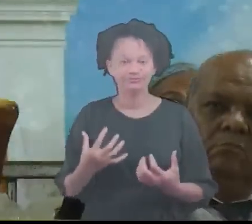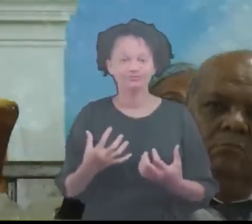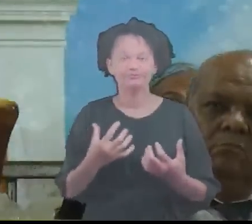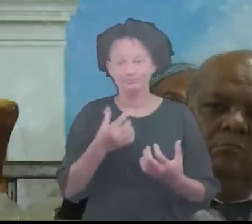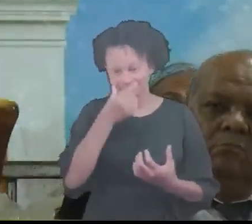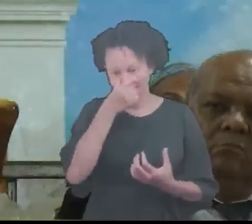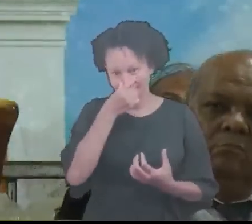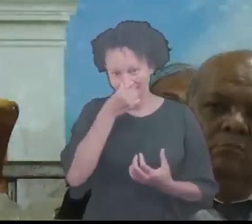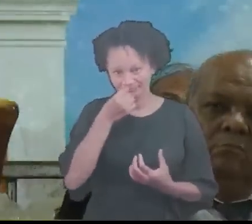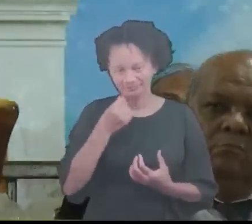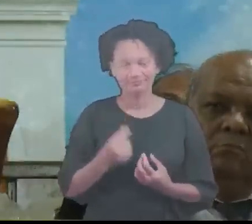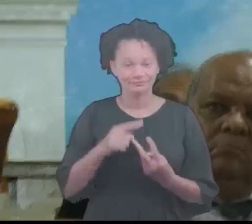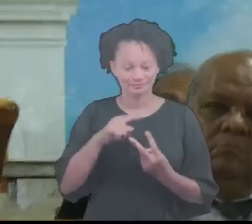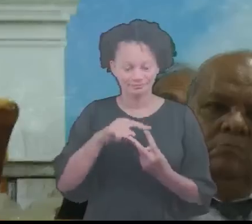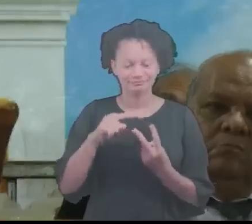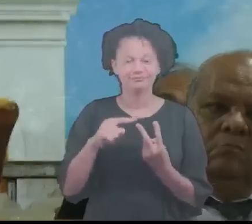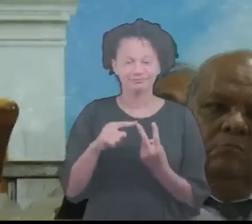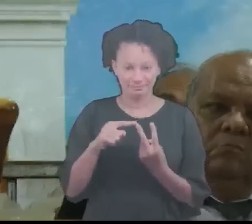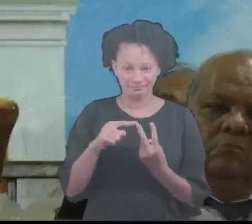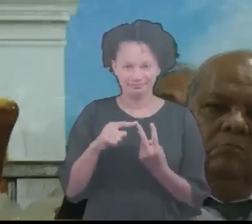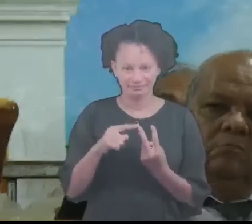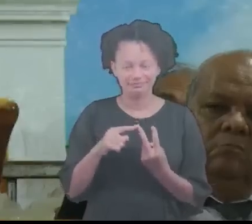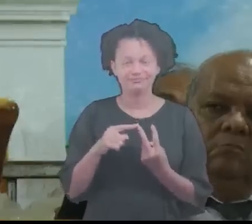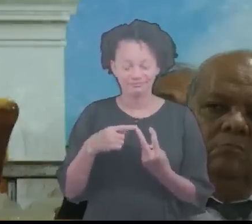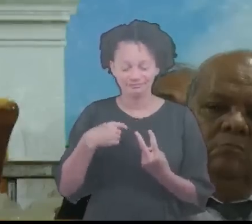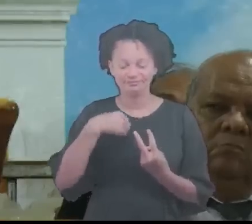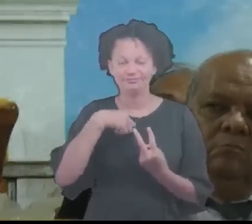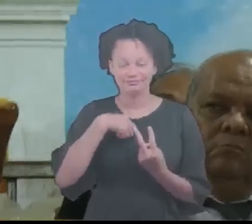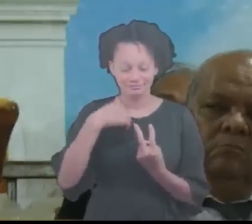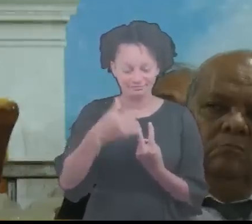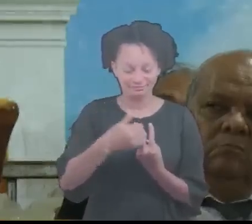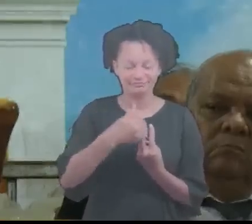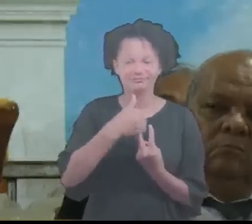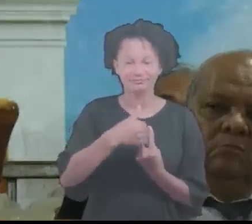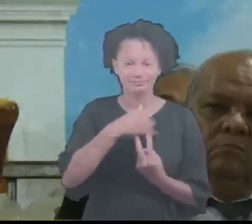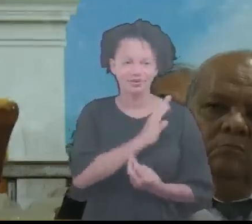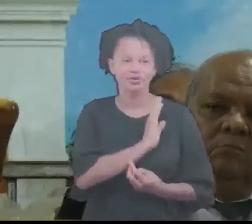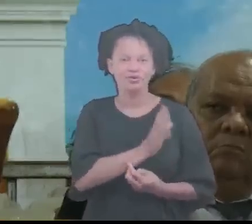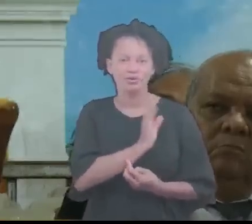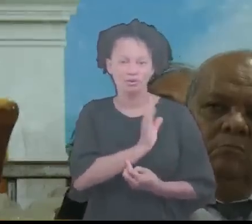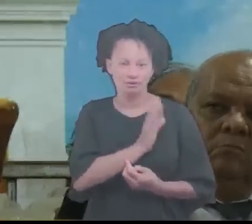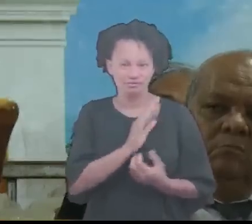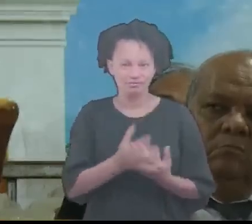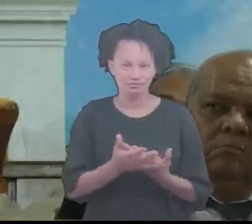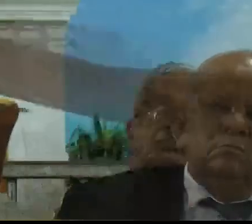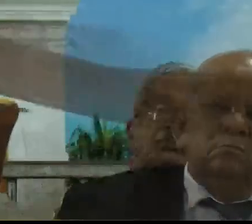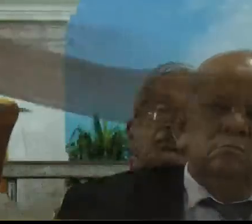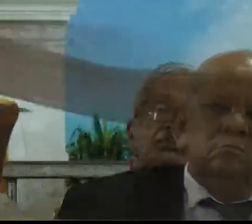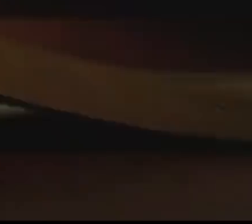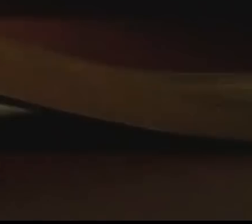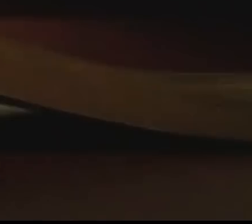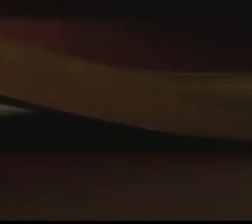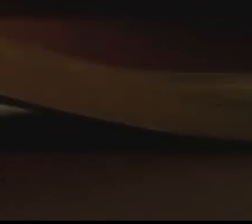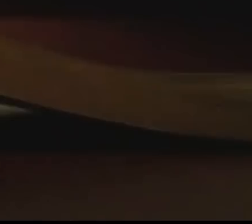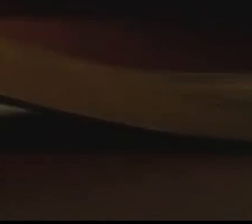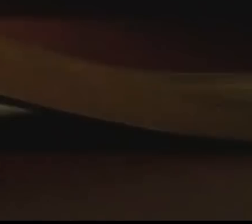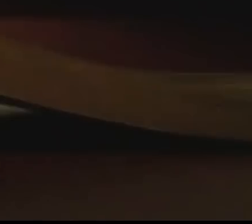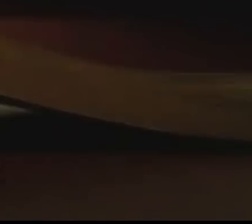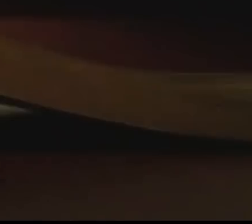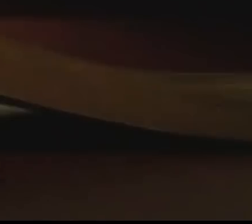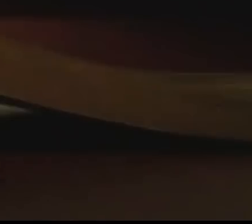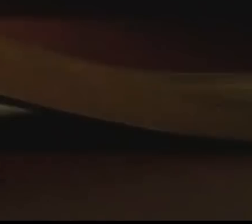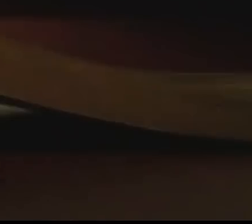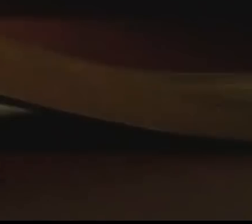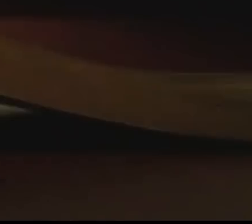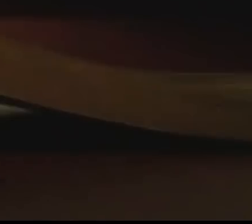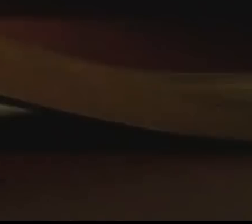eles é onde fica o coração. E ela disse: o meu amado é para mim um ramalhete de mirra, um saquitel de mirra,